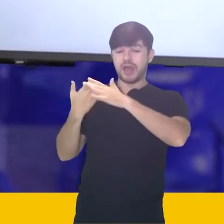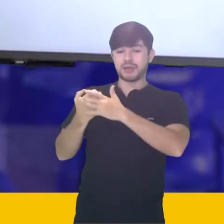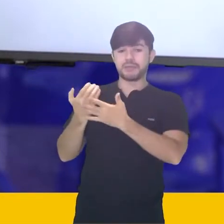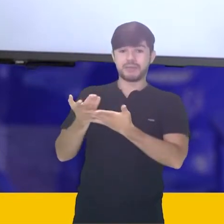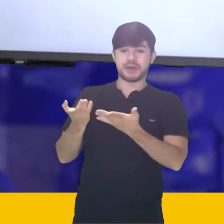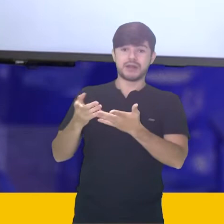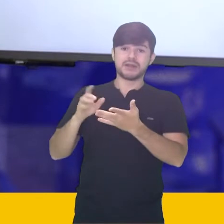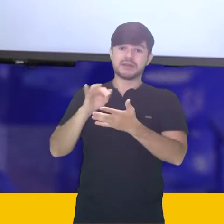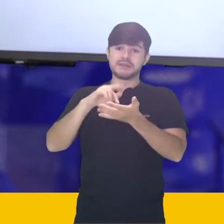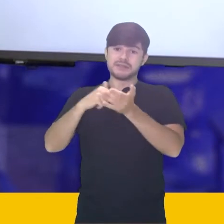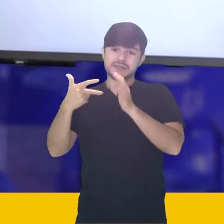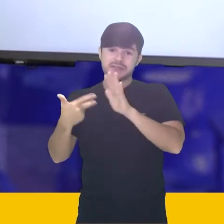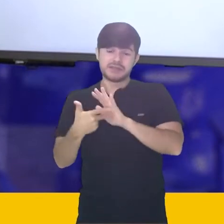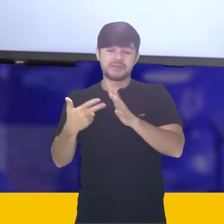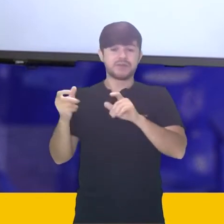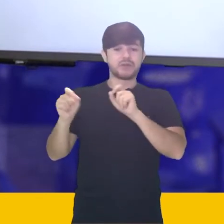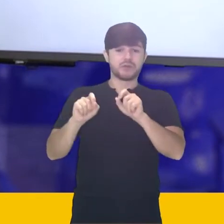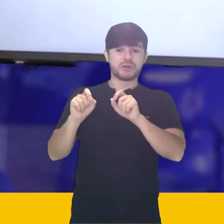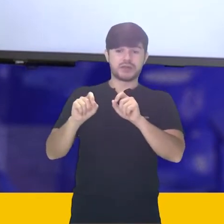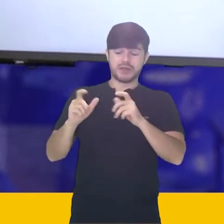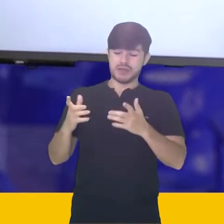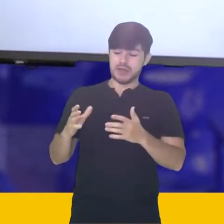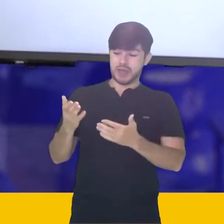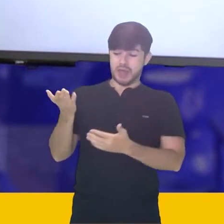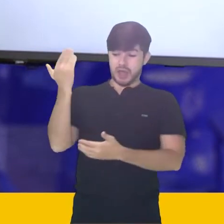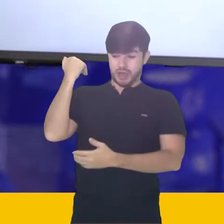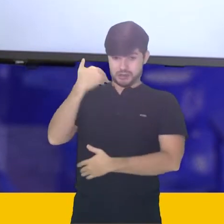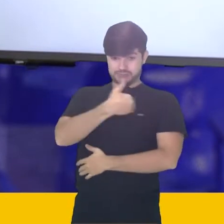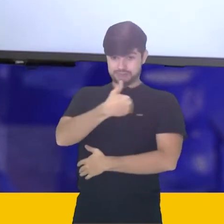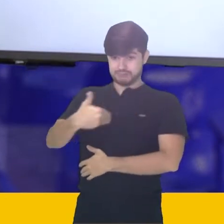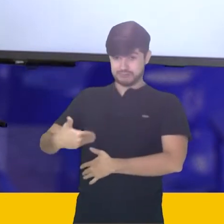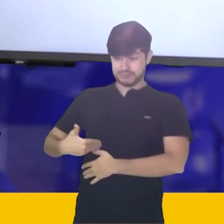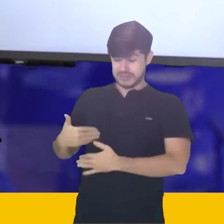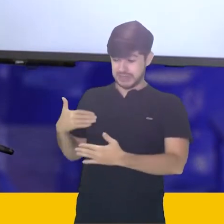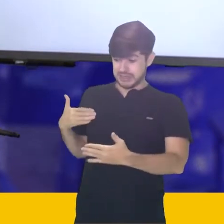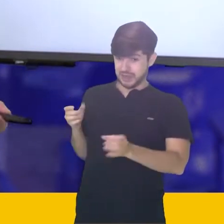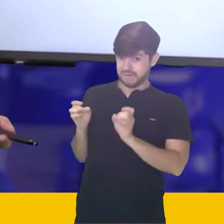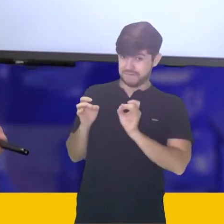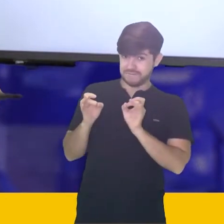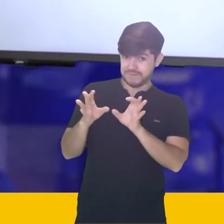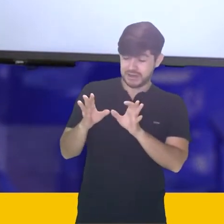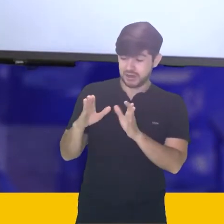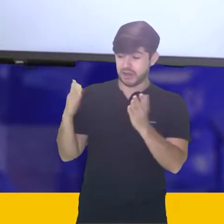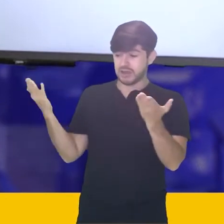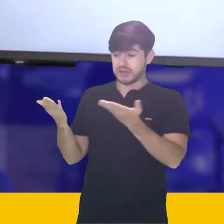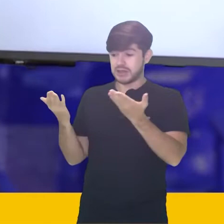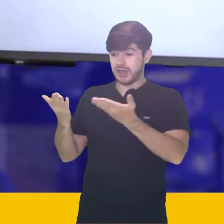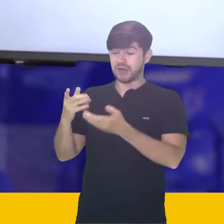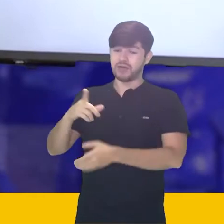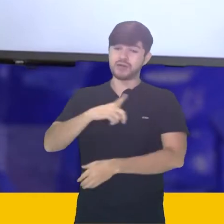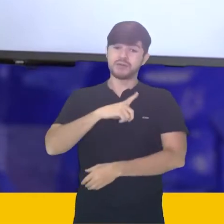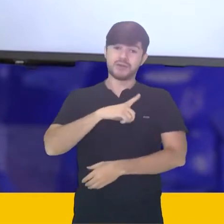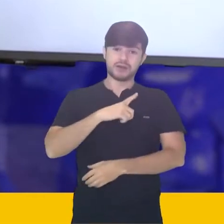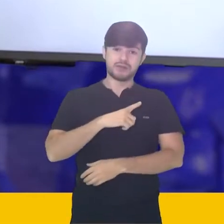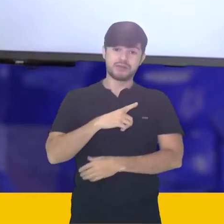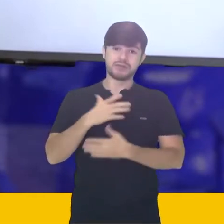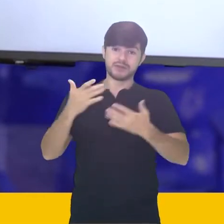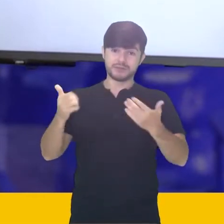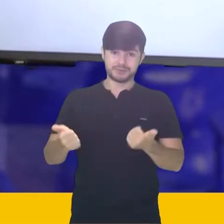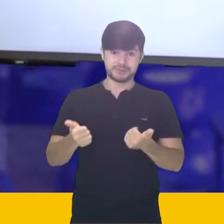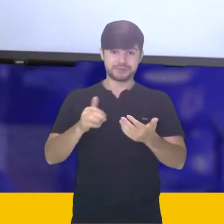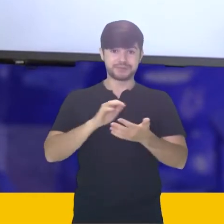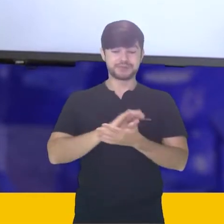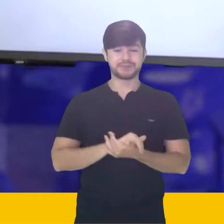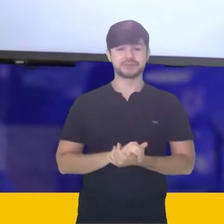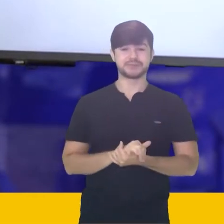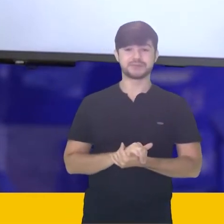seria fazer com que ela não pertencesse mais ao Estado, e sim a outras pessoas que não estão dentro do nosso governo e dentro